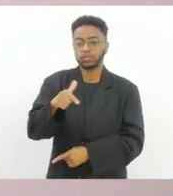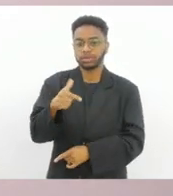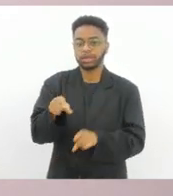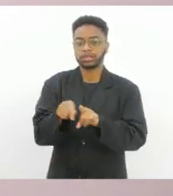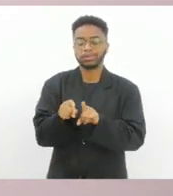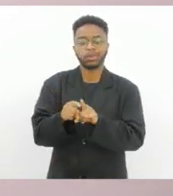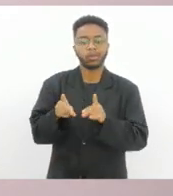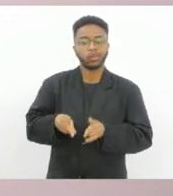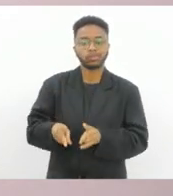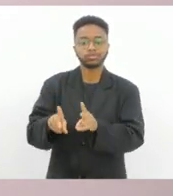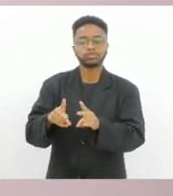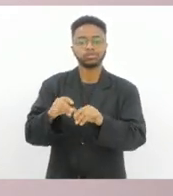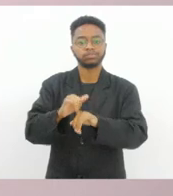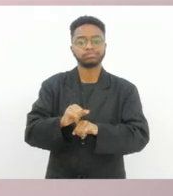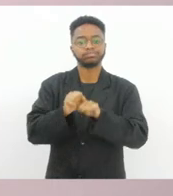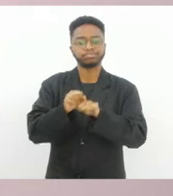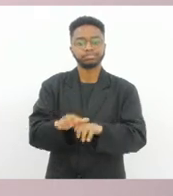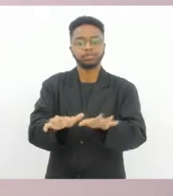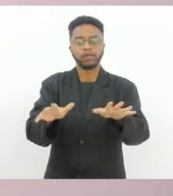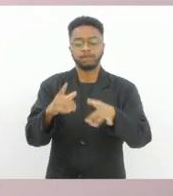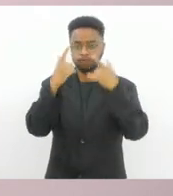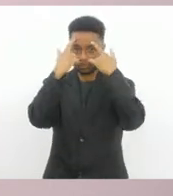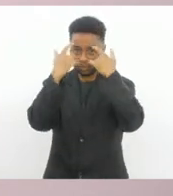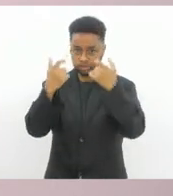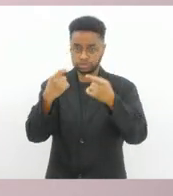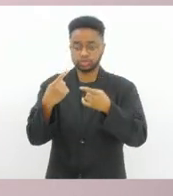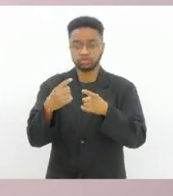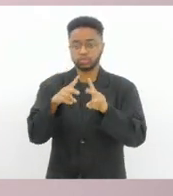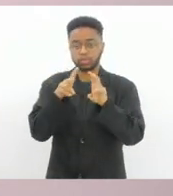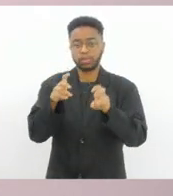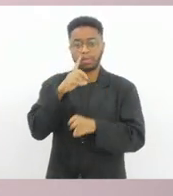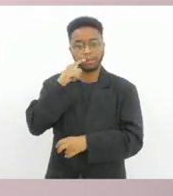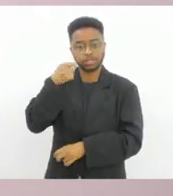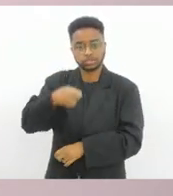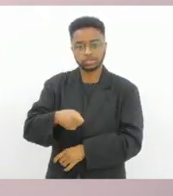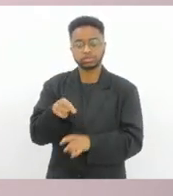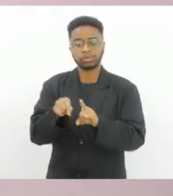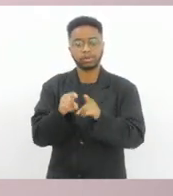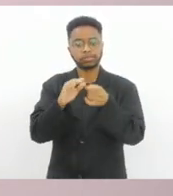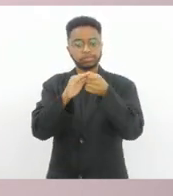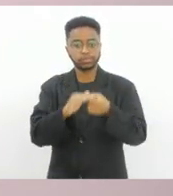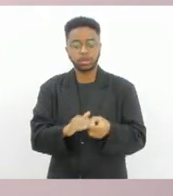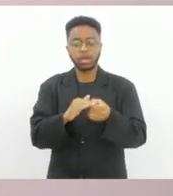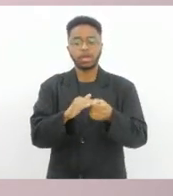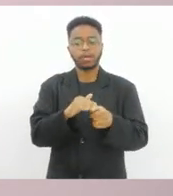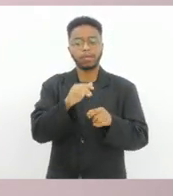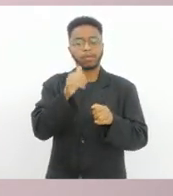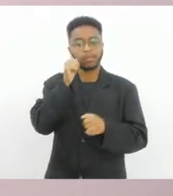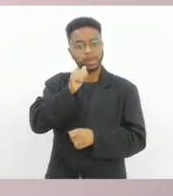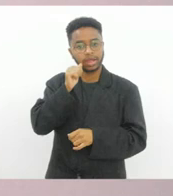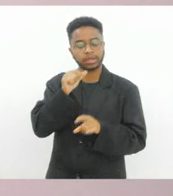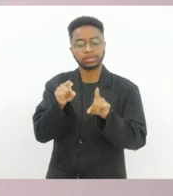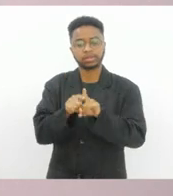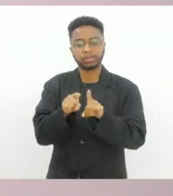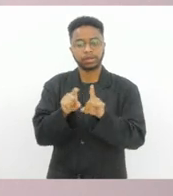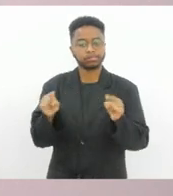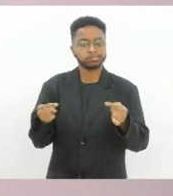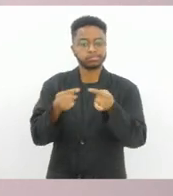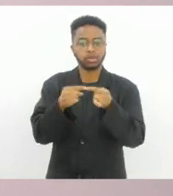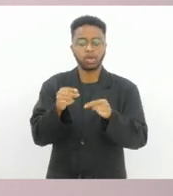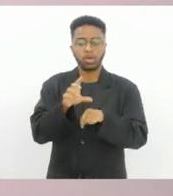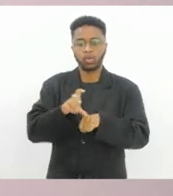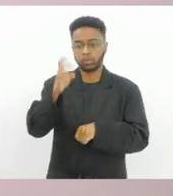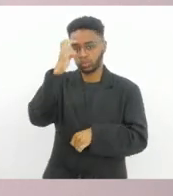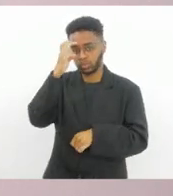violências não só, né, machismo, do sexismo, mas também do racismo, e que se estruturam nessa cultura do estupro que a gente